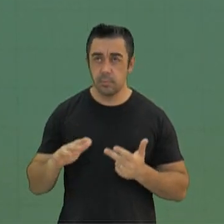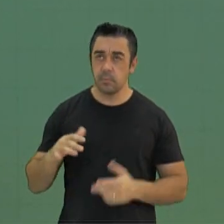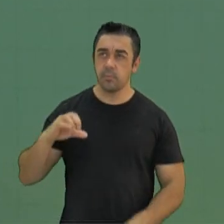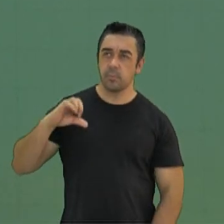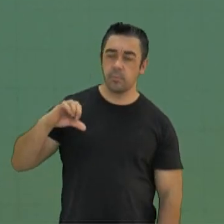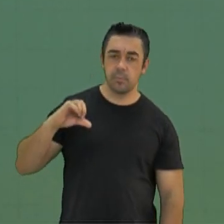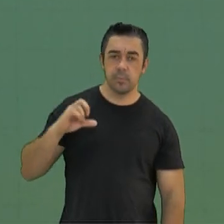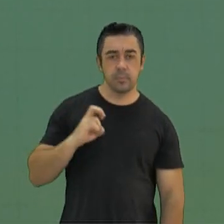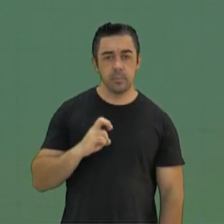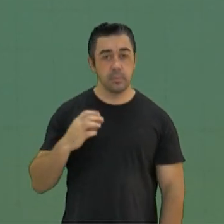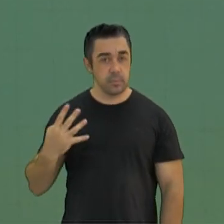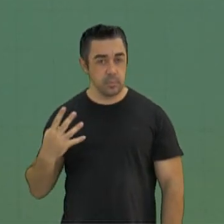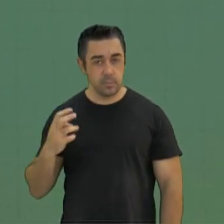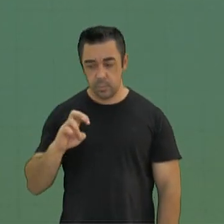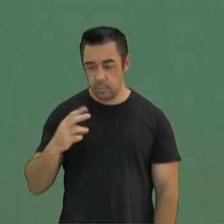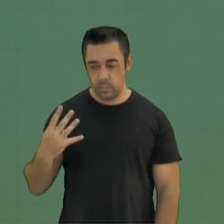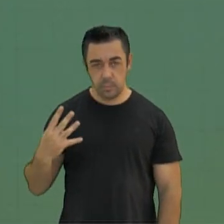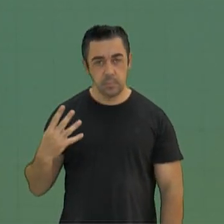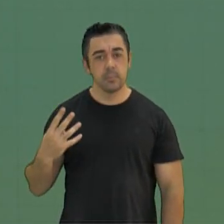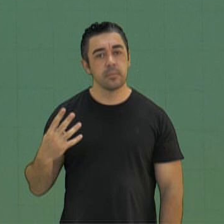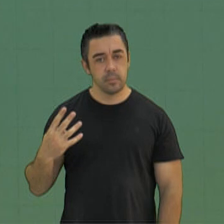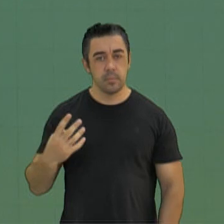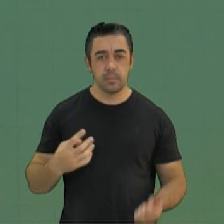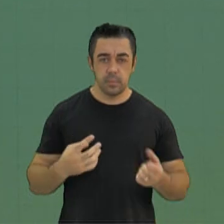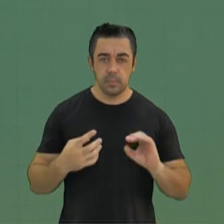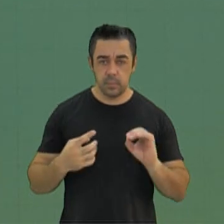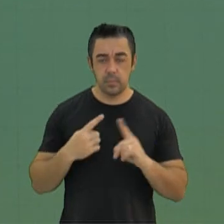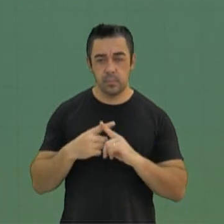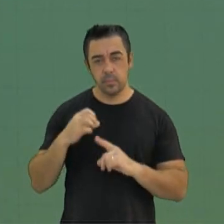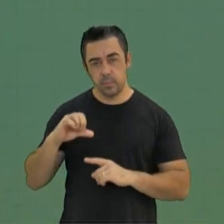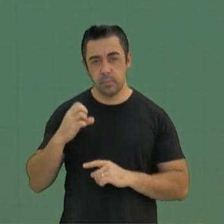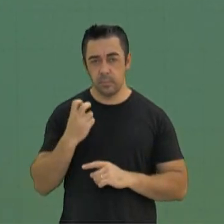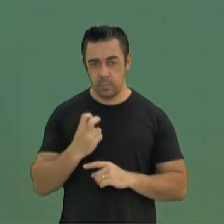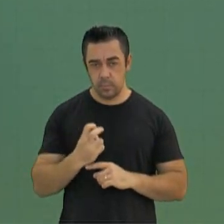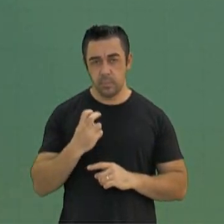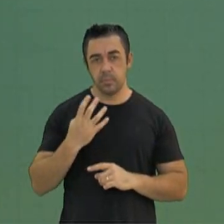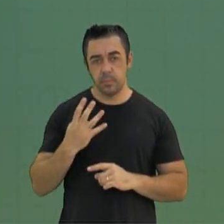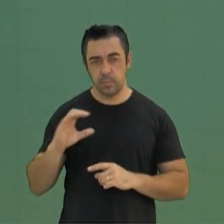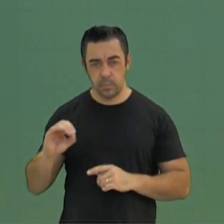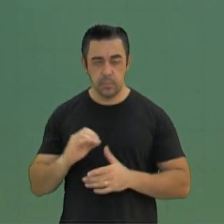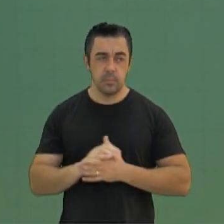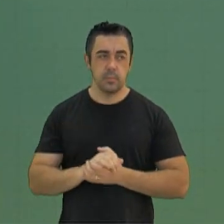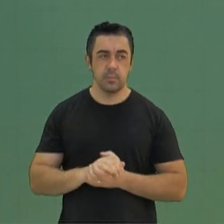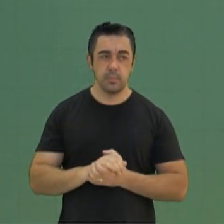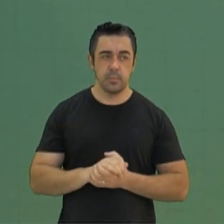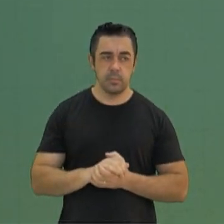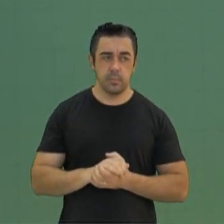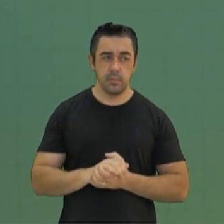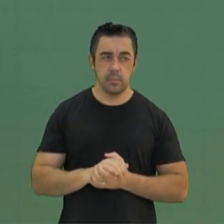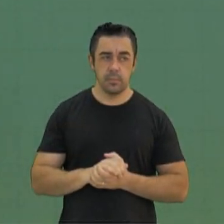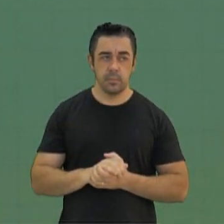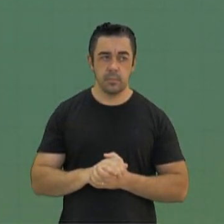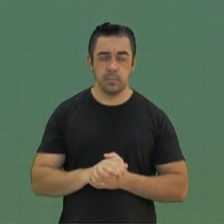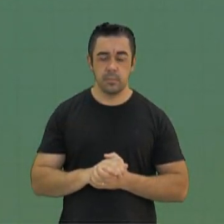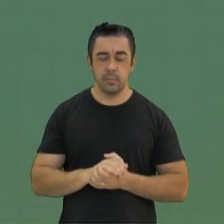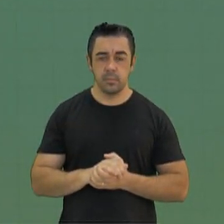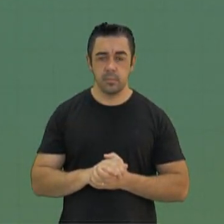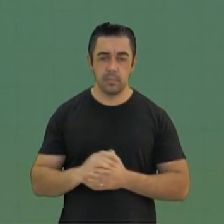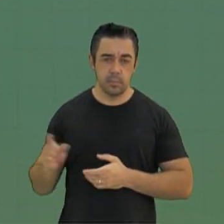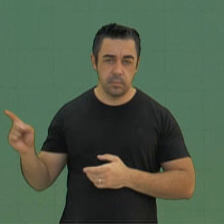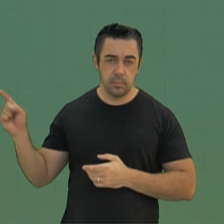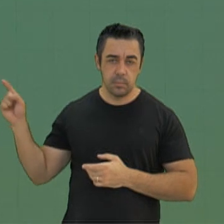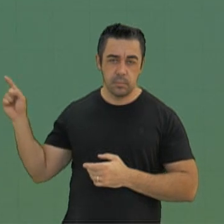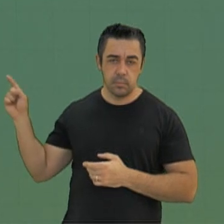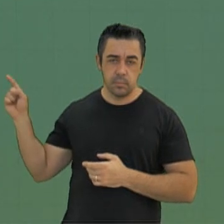9, 54. Então, 60 vezes 9 é 540. Então, aqui vai dar 9, que dá